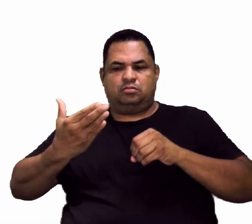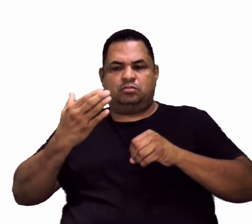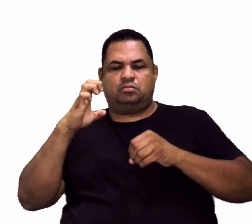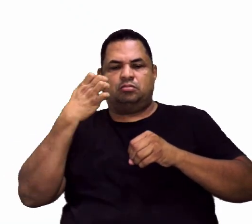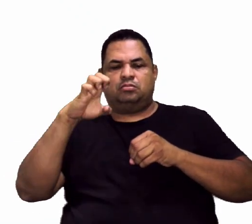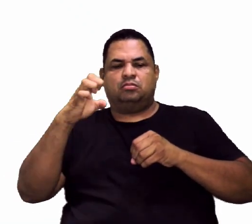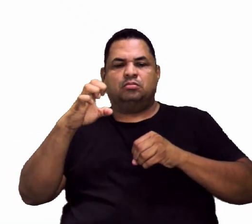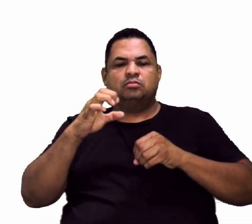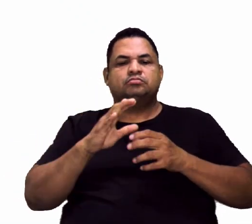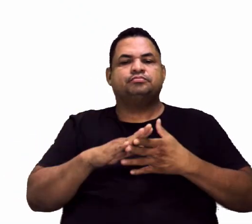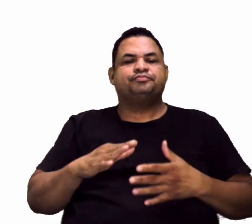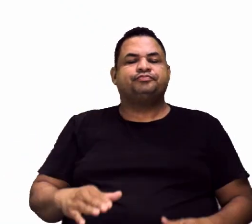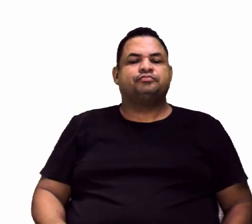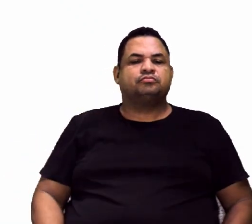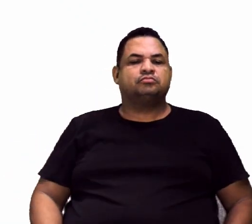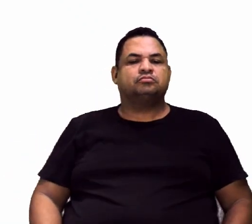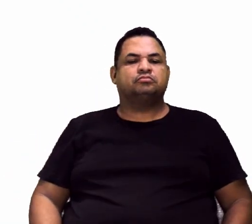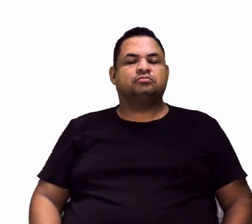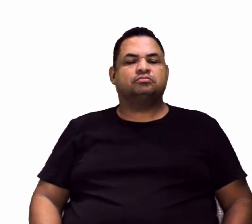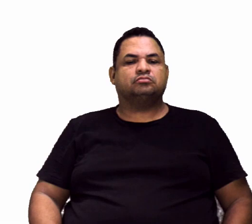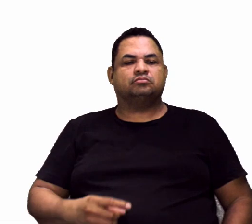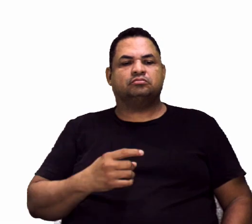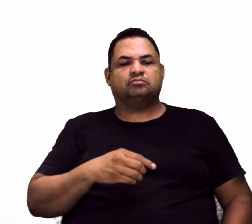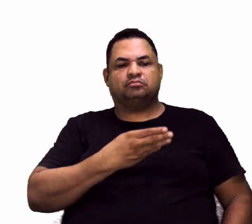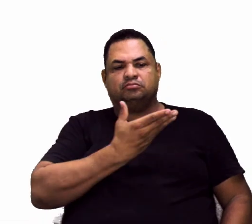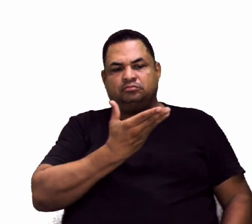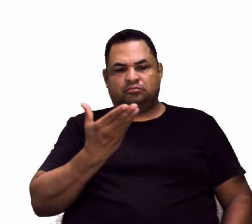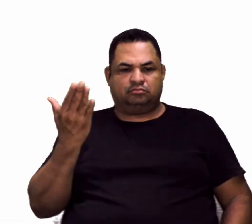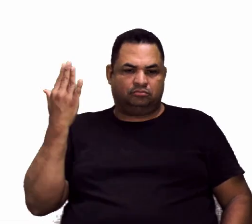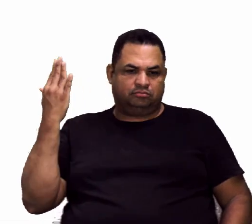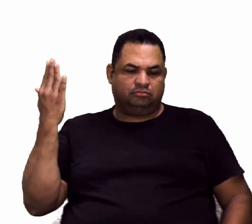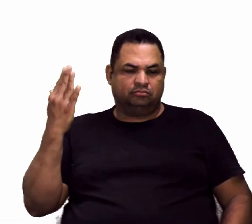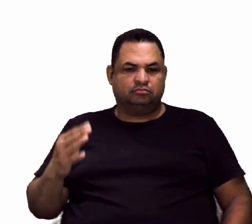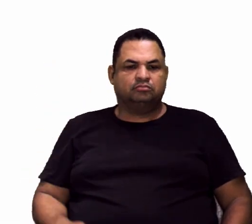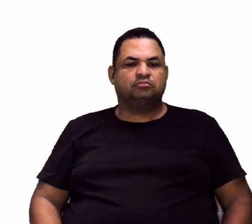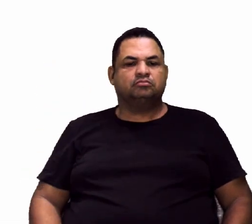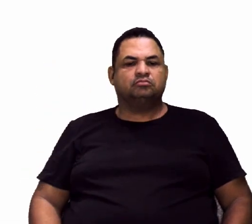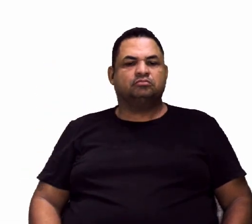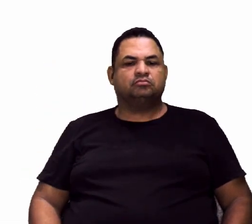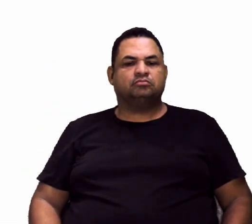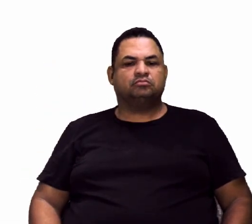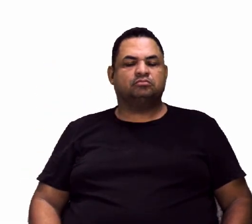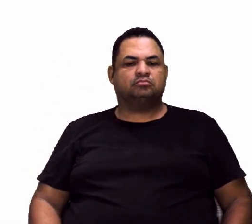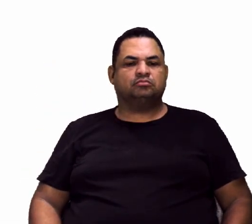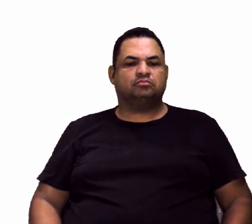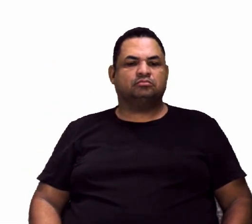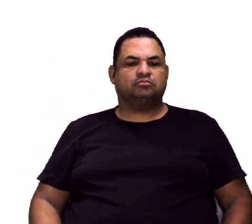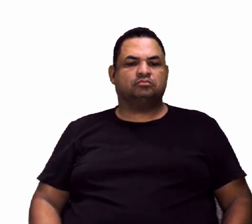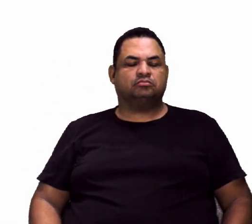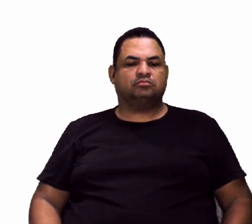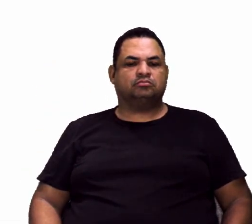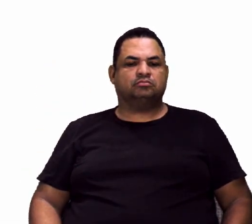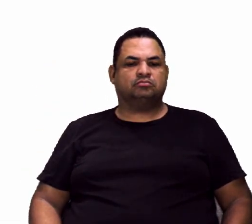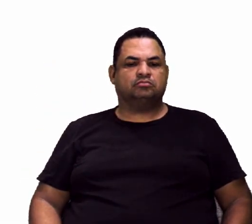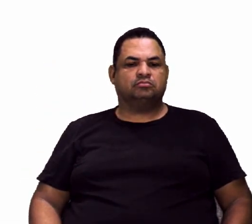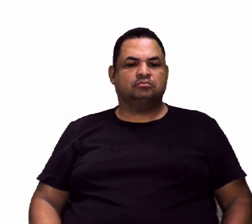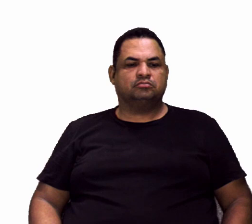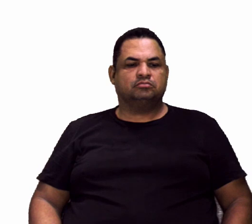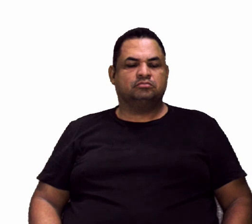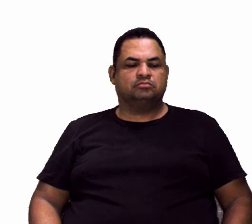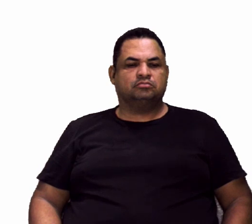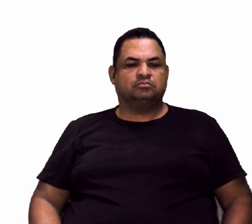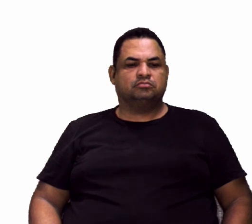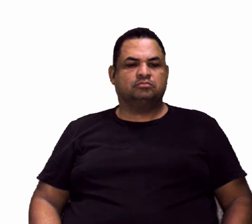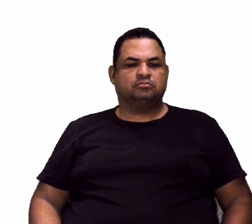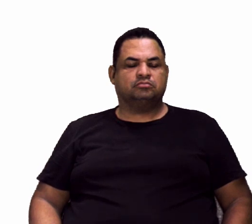é exatamente o quê? O S2, 2S2, 2P6, 3S2, 3P6, 4S2, 3D2.